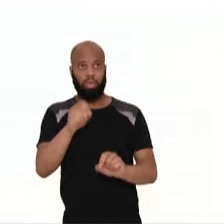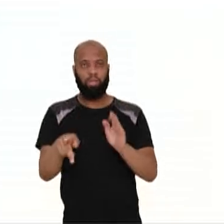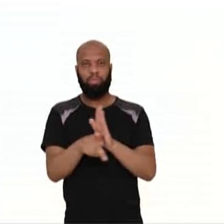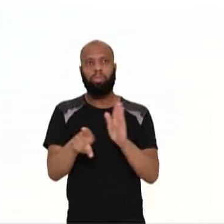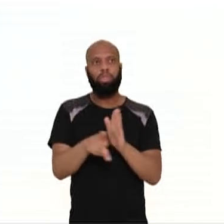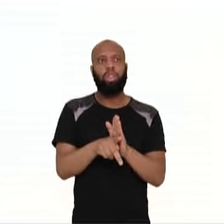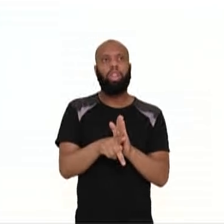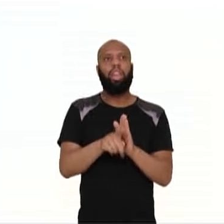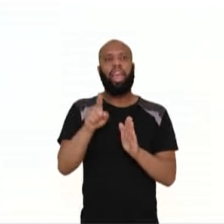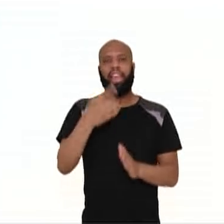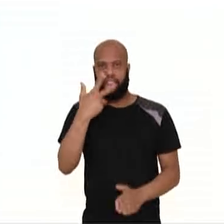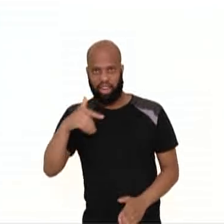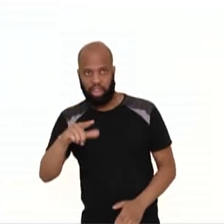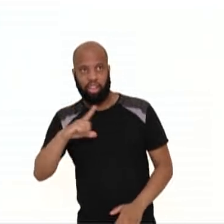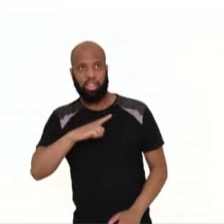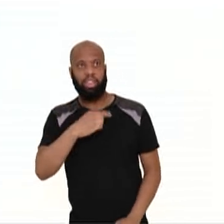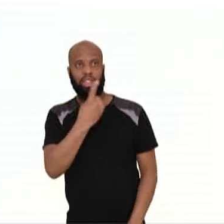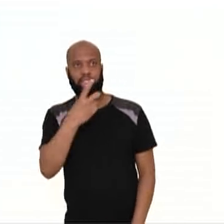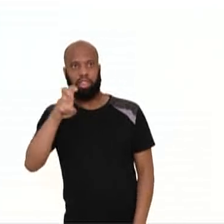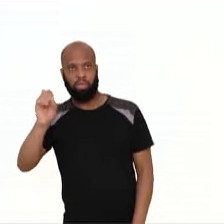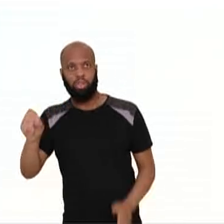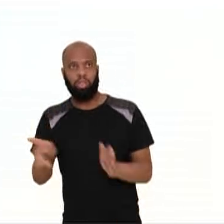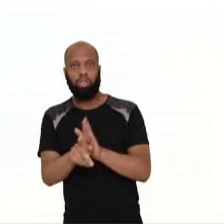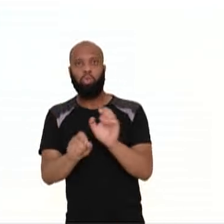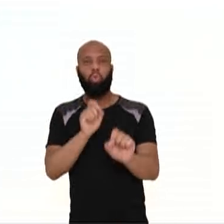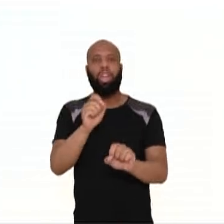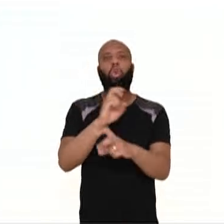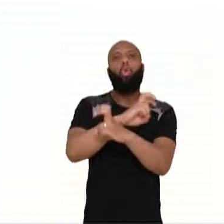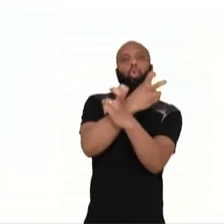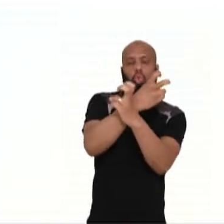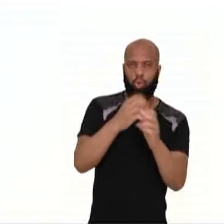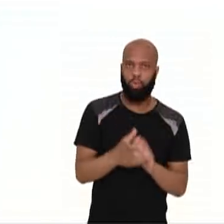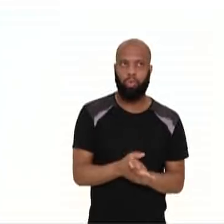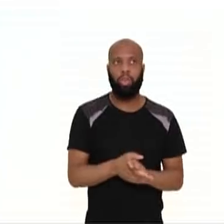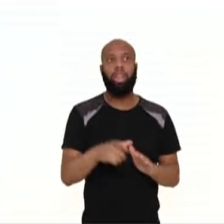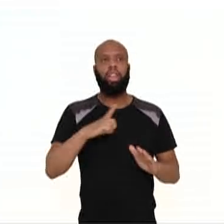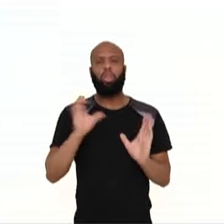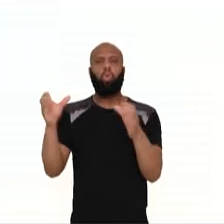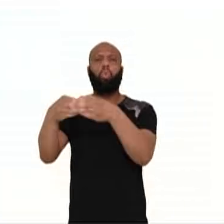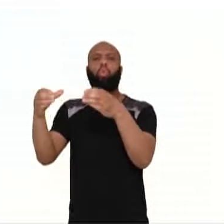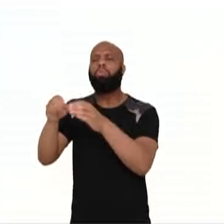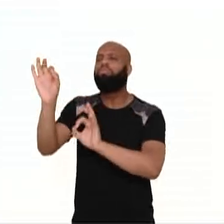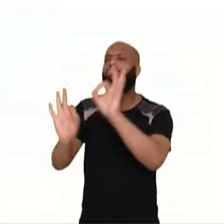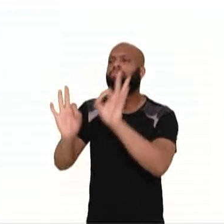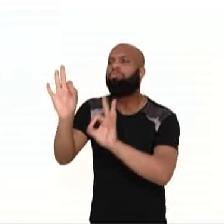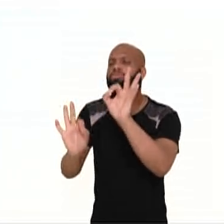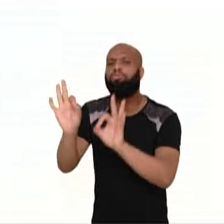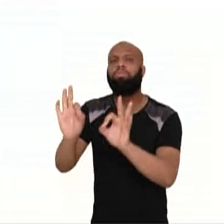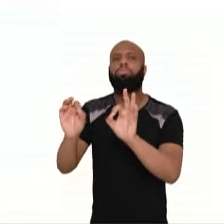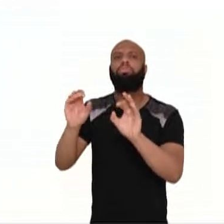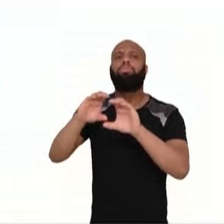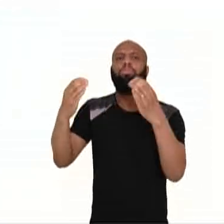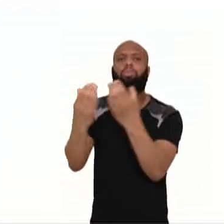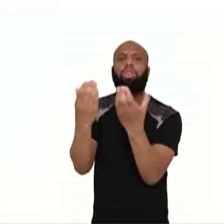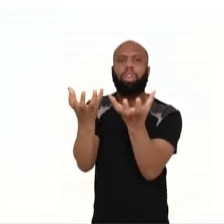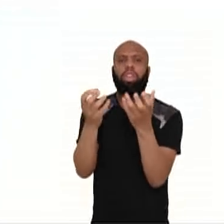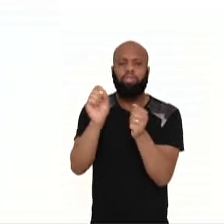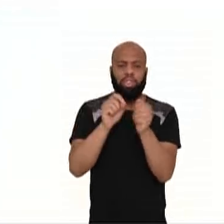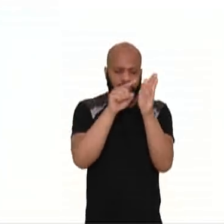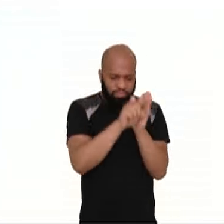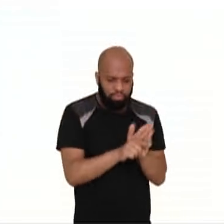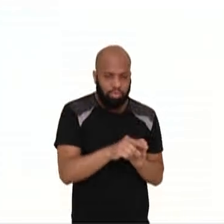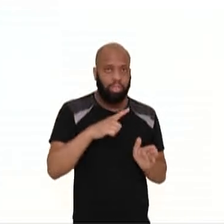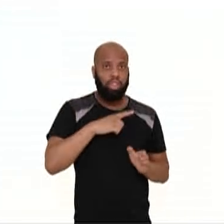obstetrícia e 150 para a palestra de ortopedia. A equipe organizadora do congresso quer fazer uma pesquisa